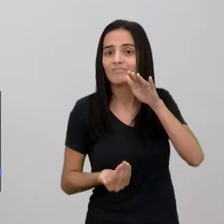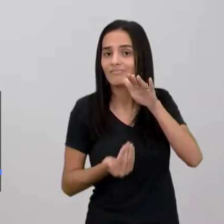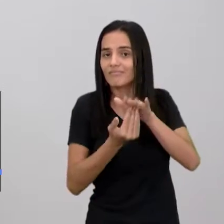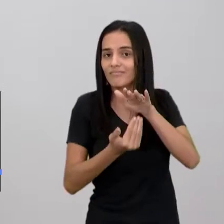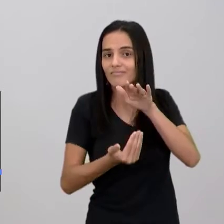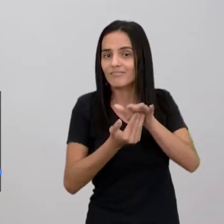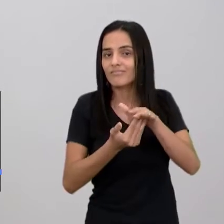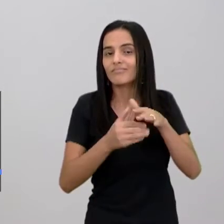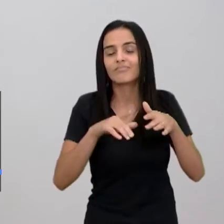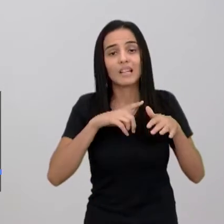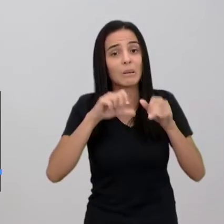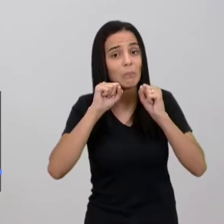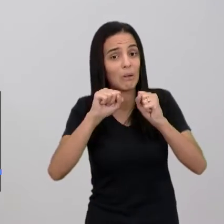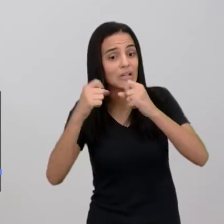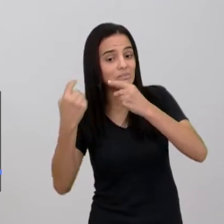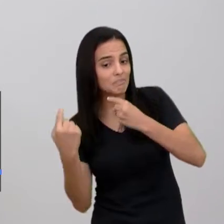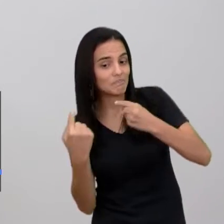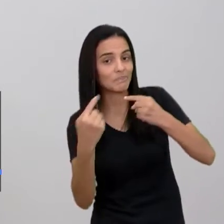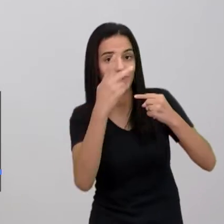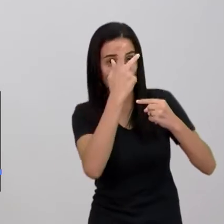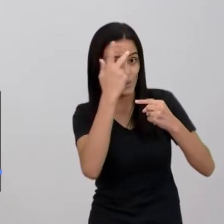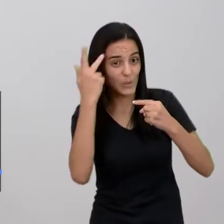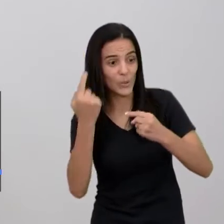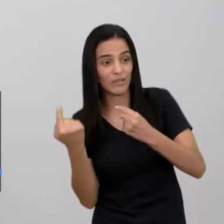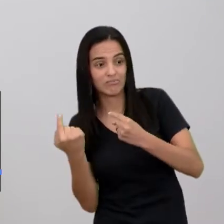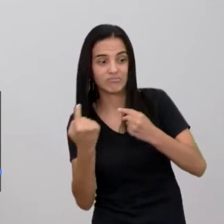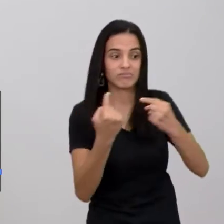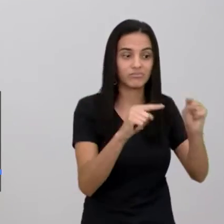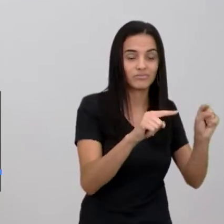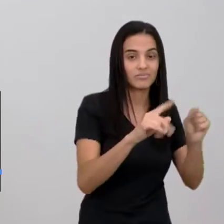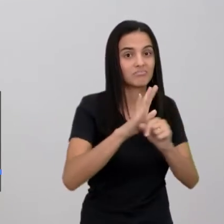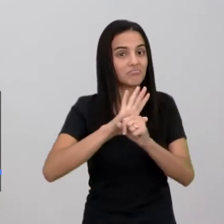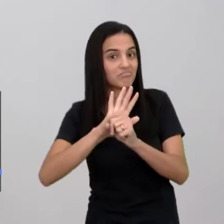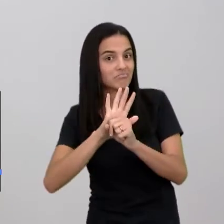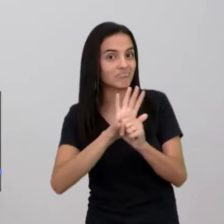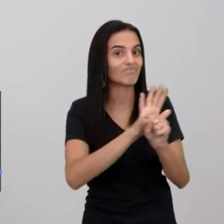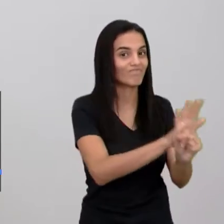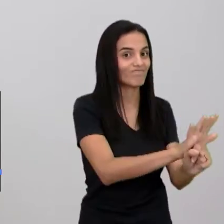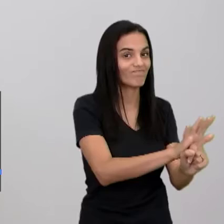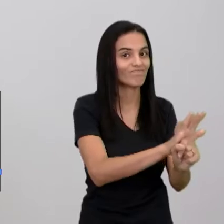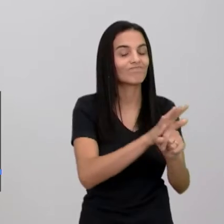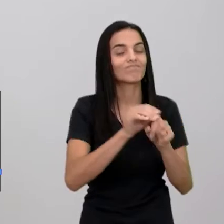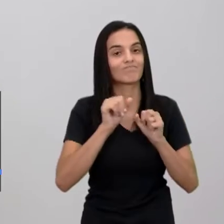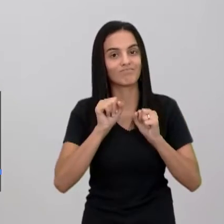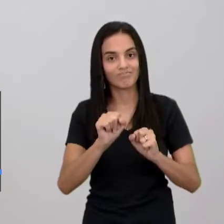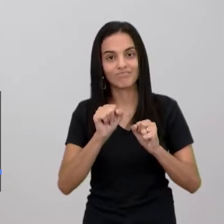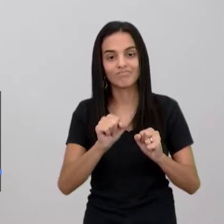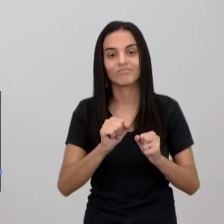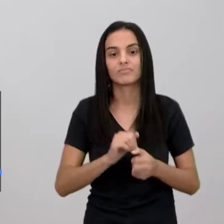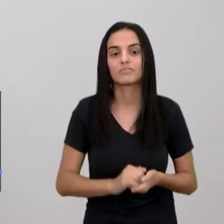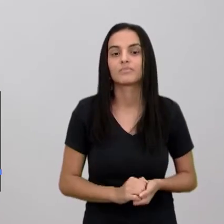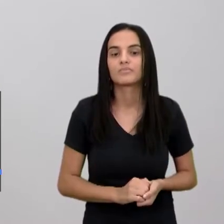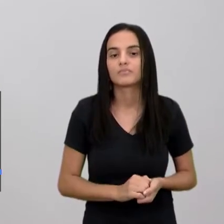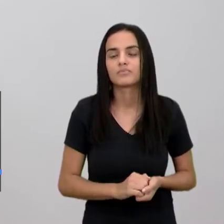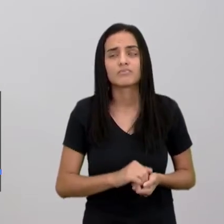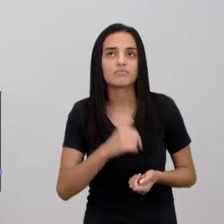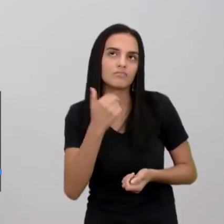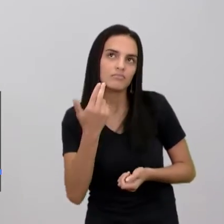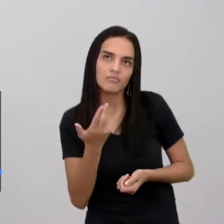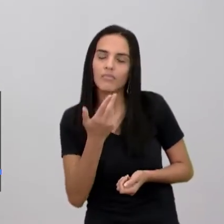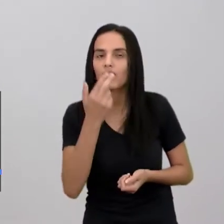de xenofobia, de preconceito, ou seja, ele não é bem-vindo. O associam como alguém que